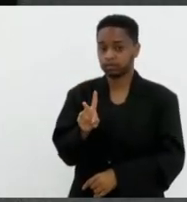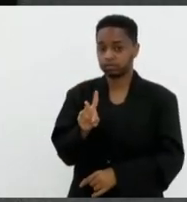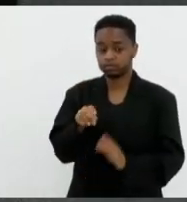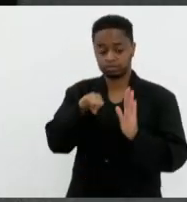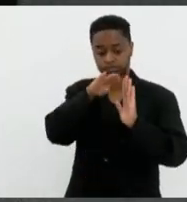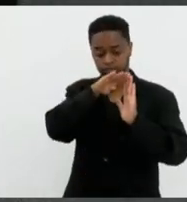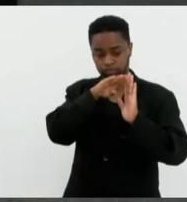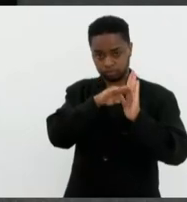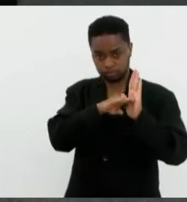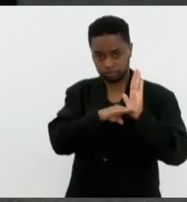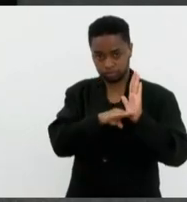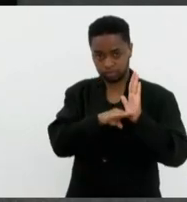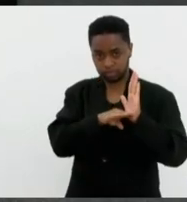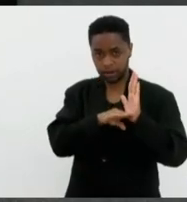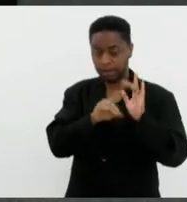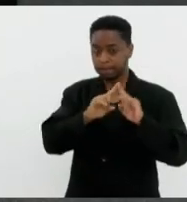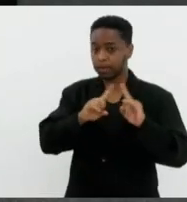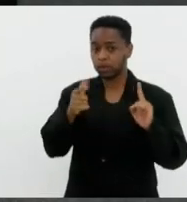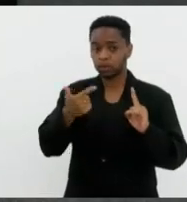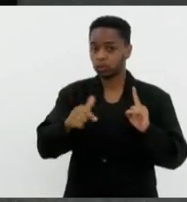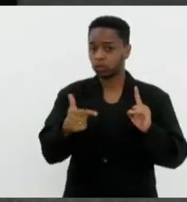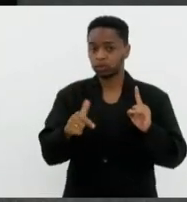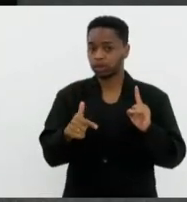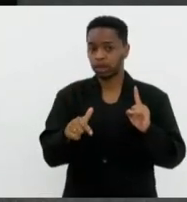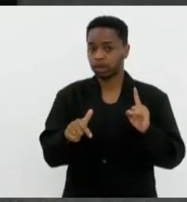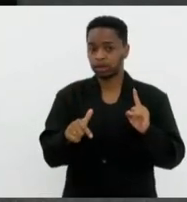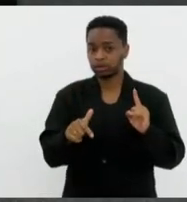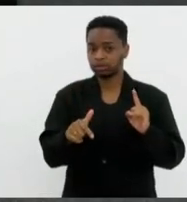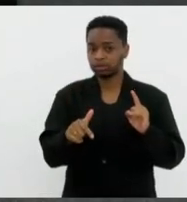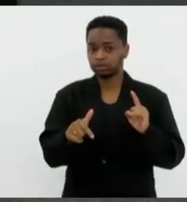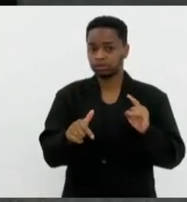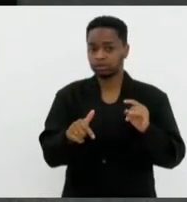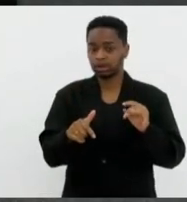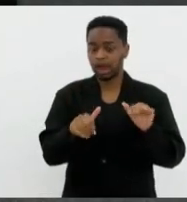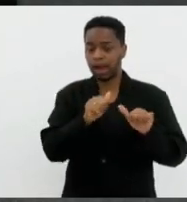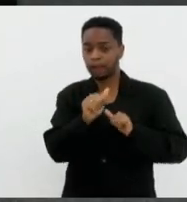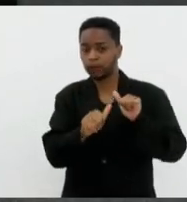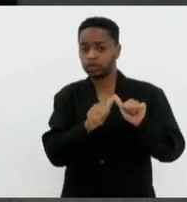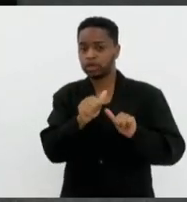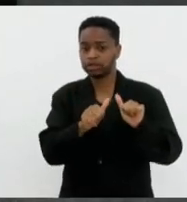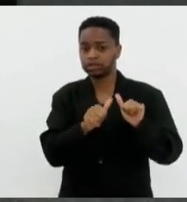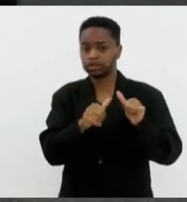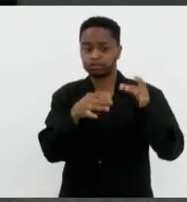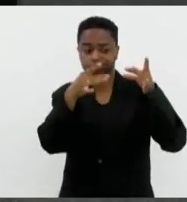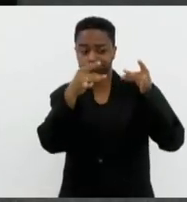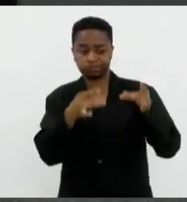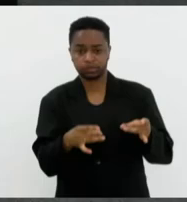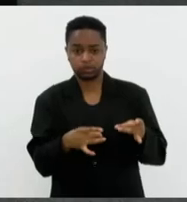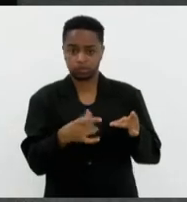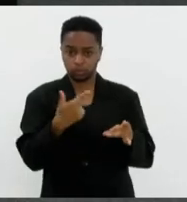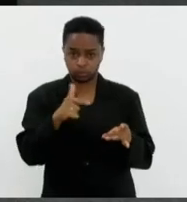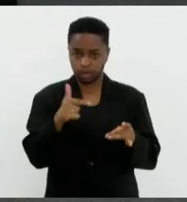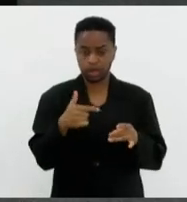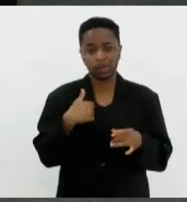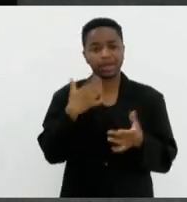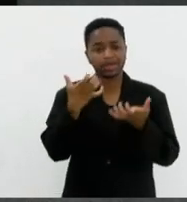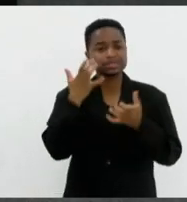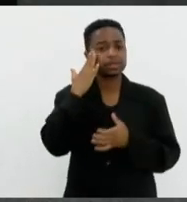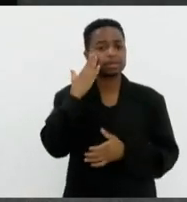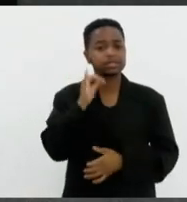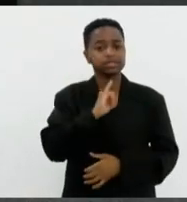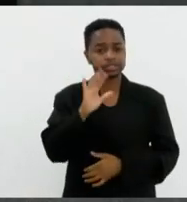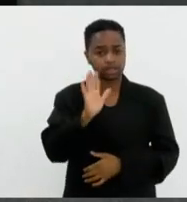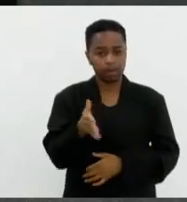do dia e não estava a íntegra dessa modificação. Eu queria saber se foi corrigido isso